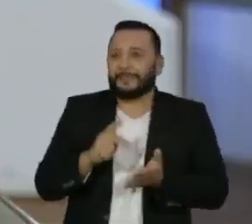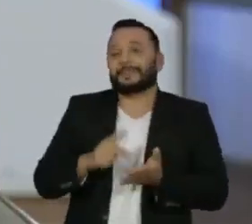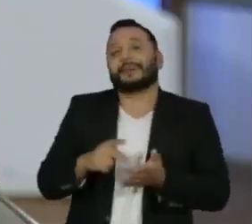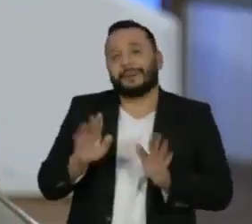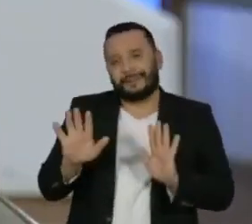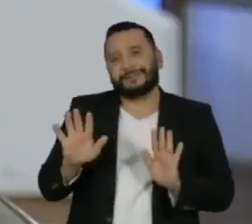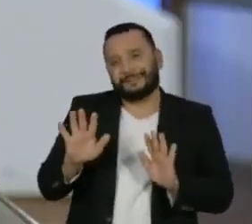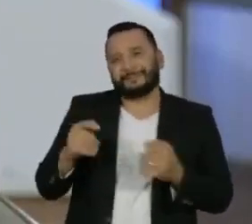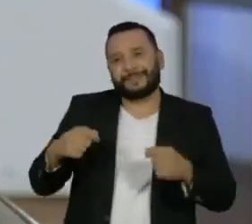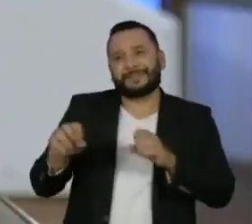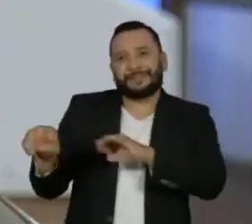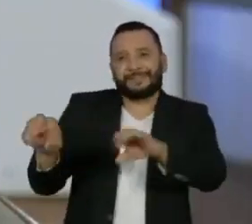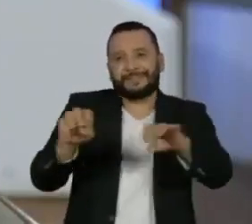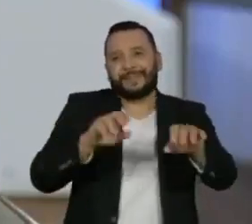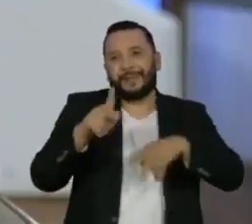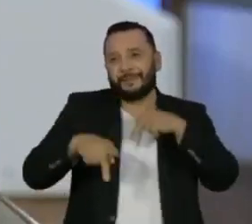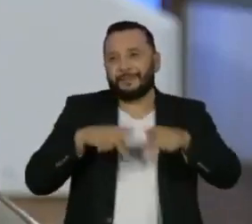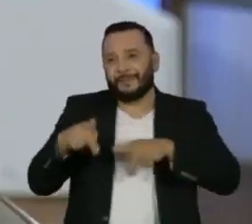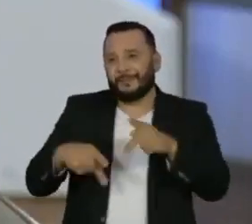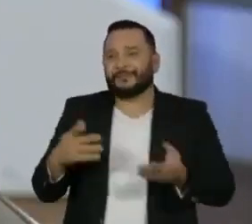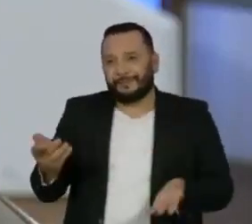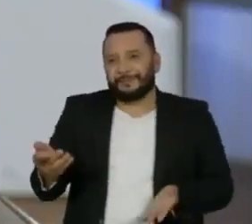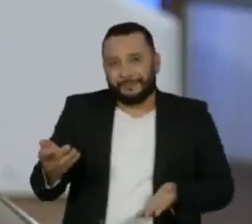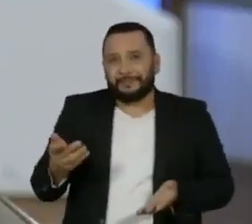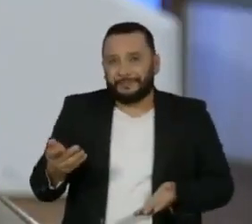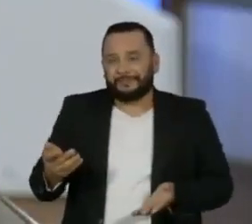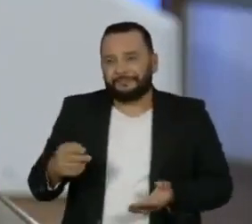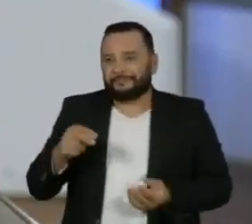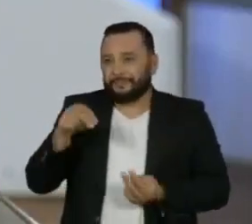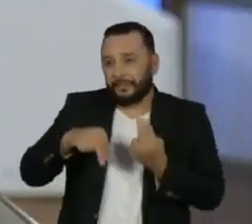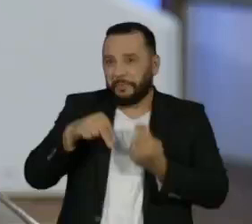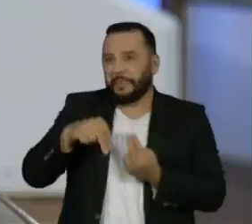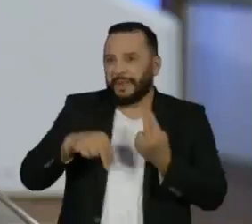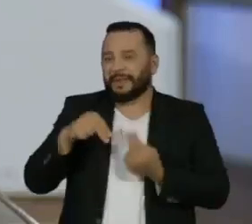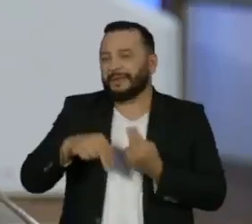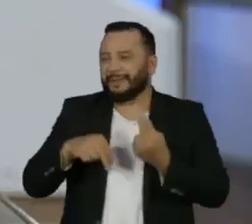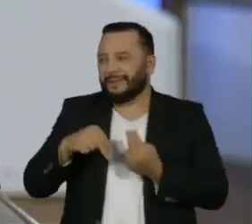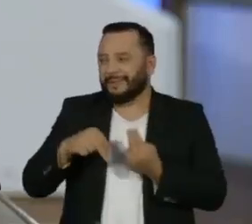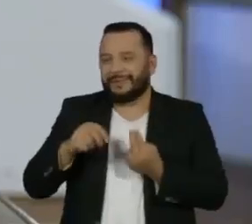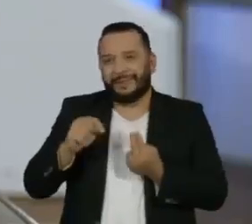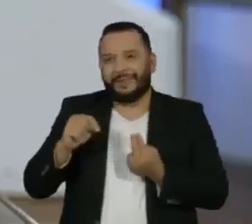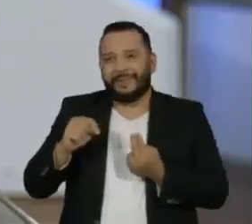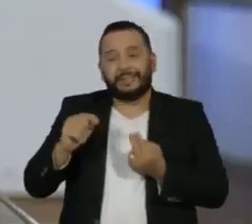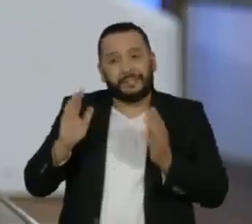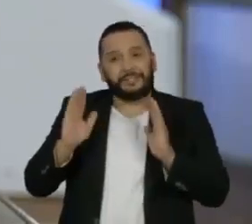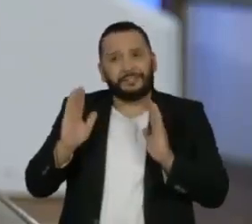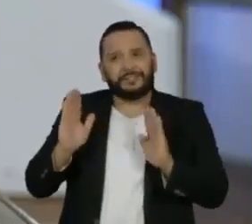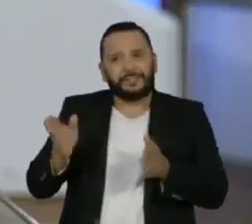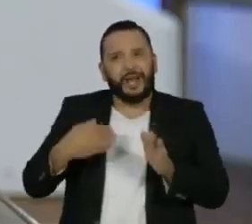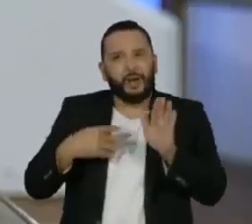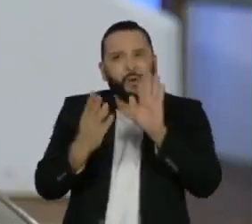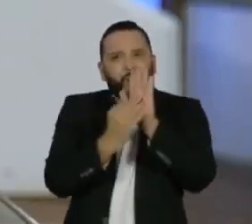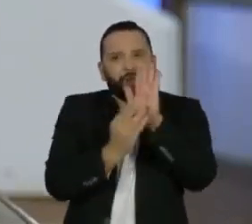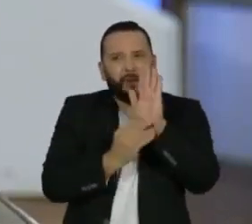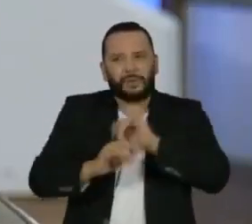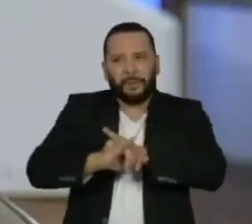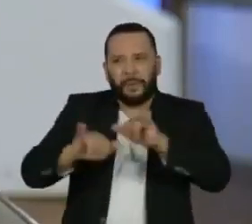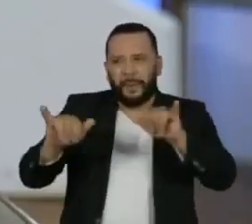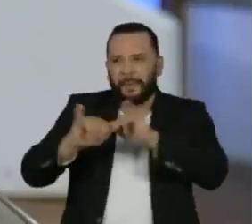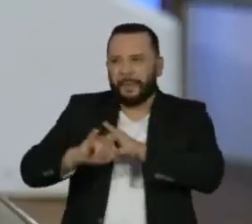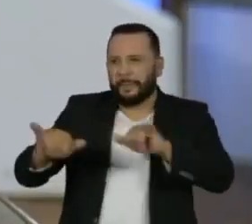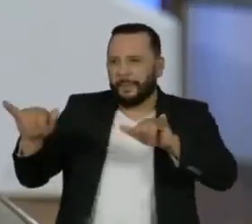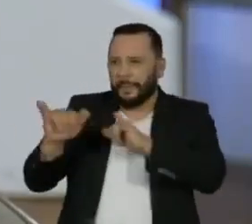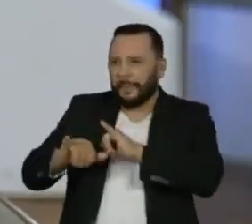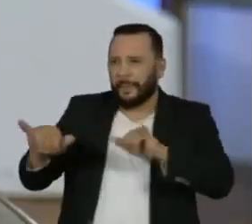de conteúdo. É algo que já é muito forte para o Nubank, né? A gente já vem investindo aí, tem uns 2 anos em muito